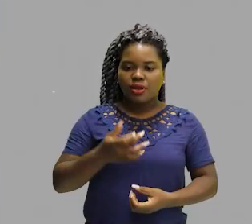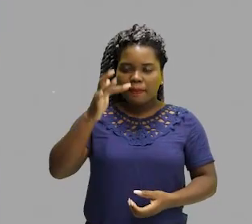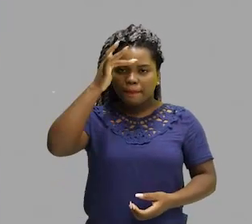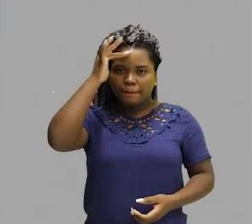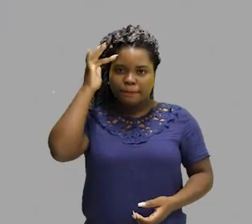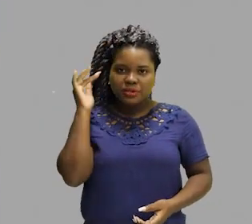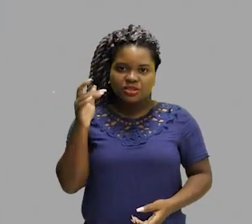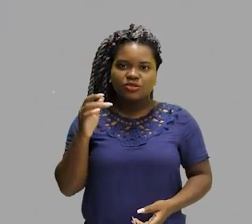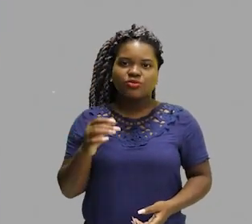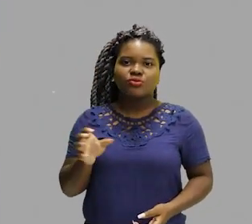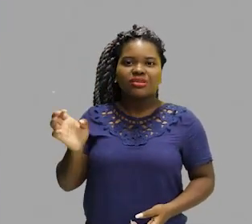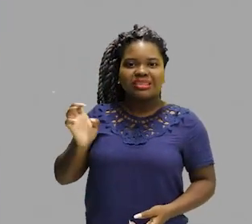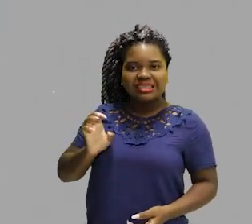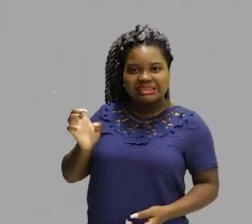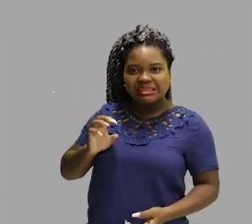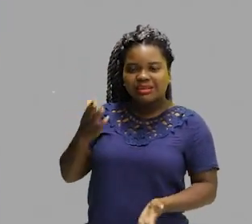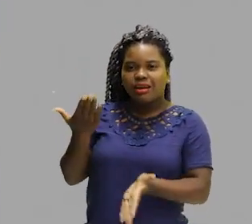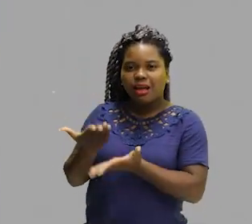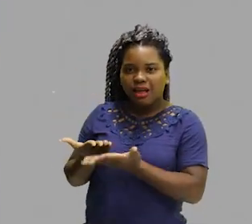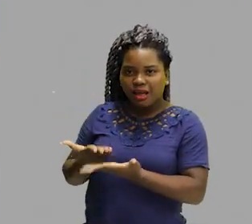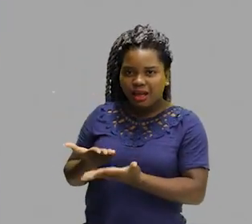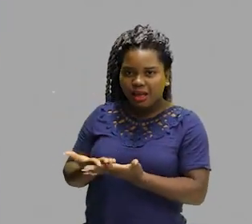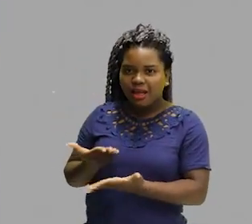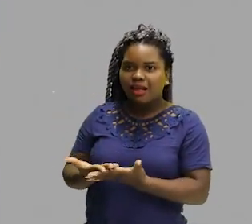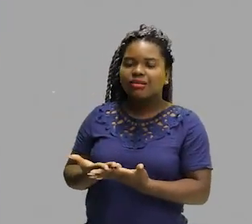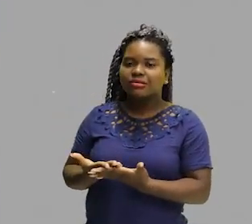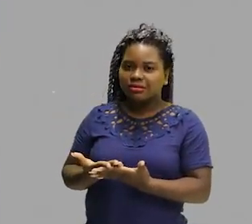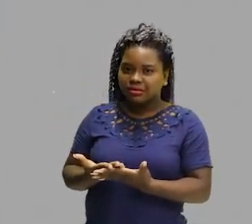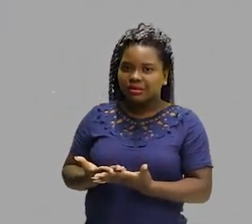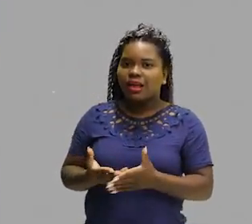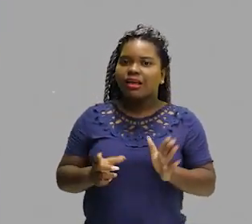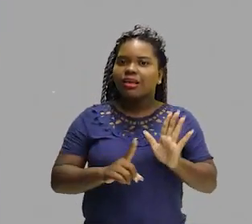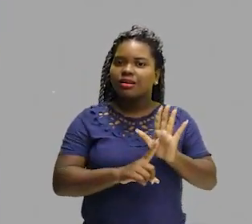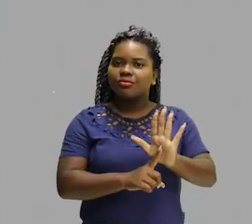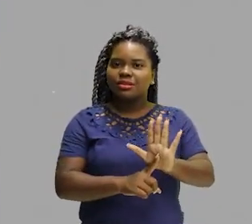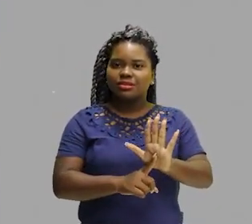tinham estudo, e eram apresentadas nos palácios.